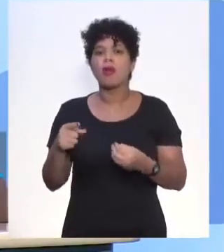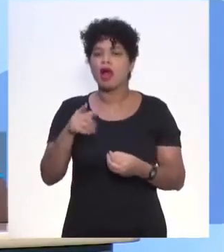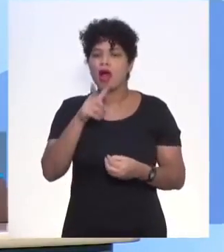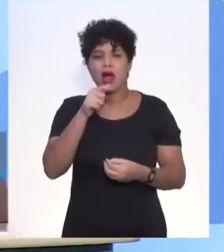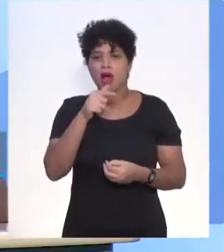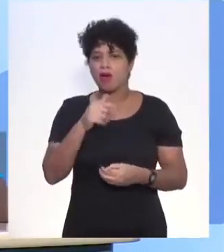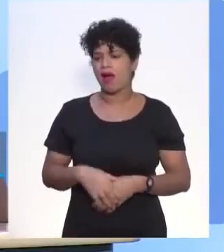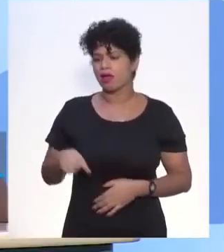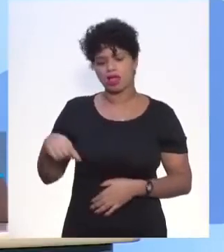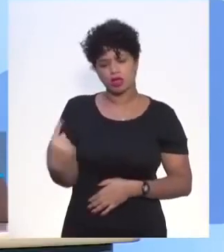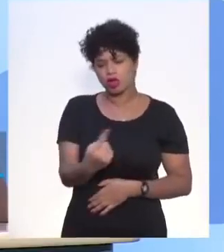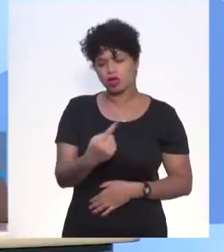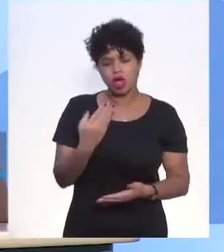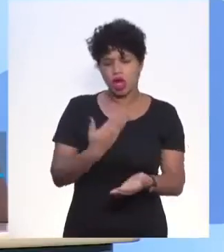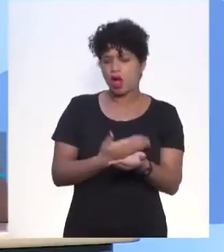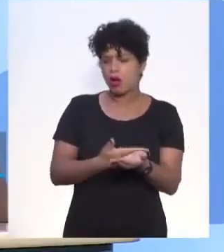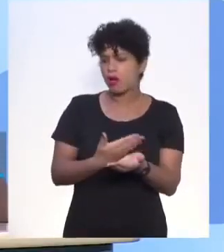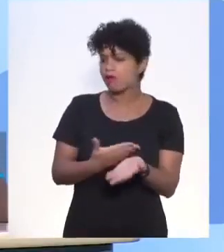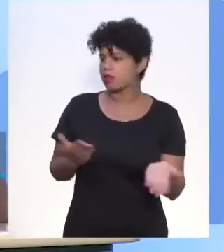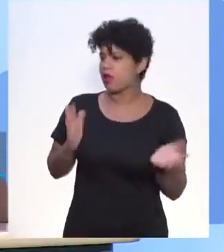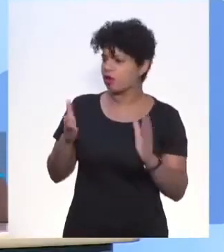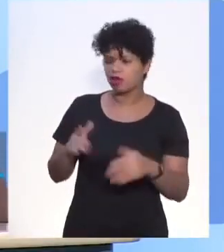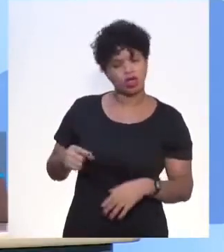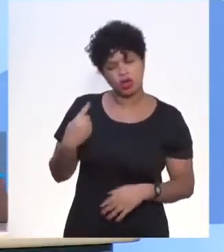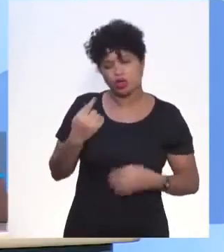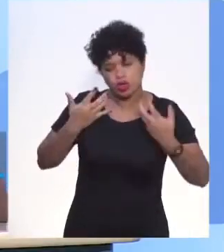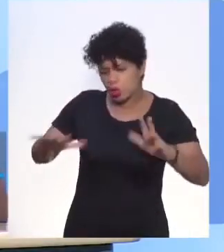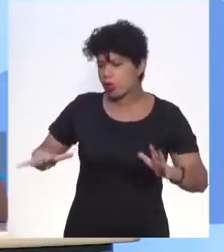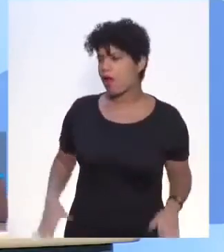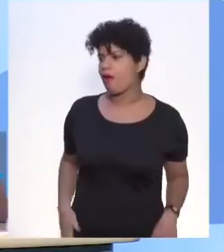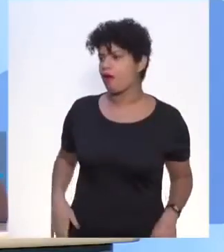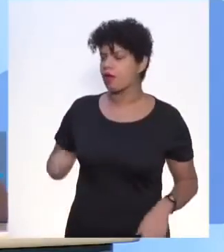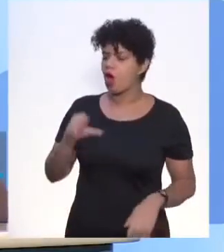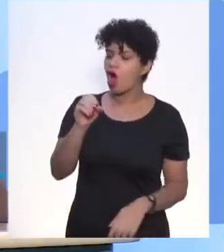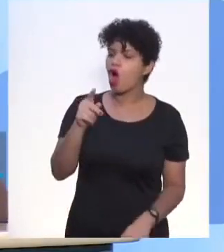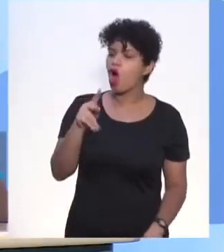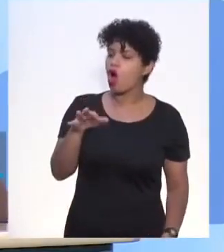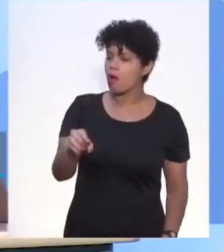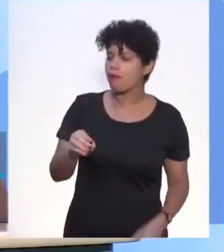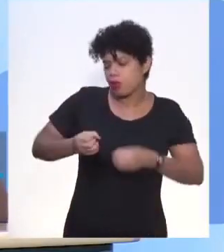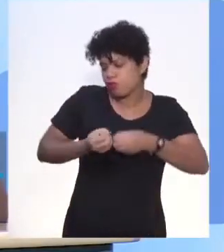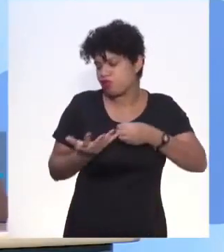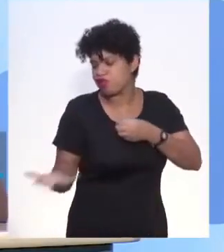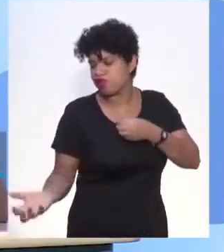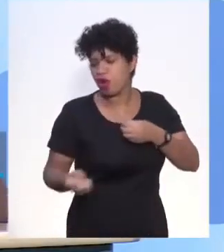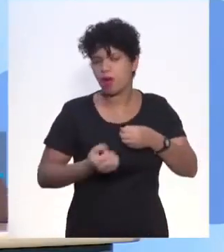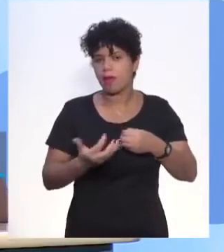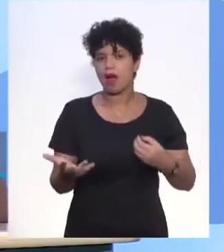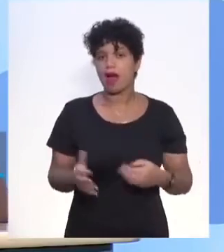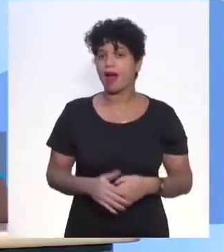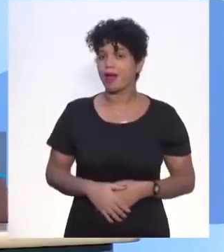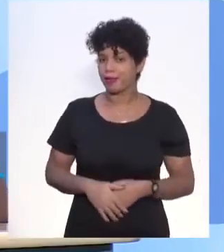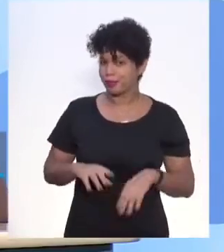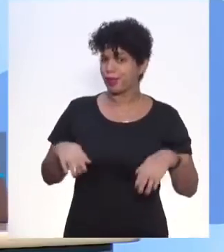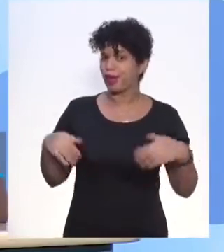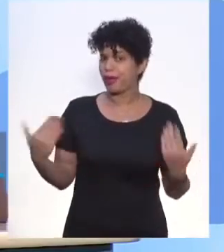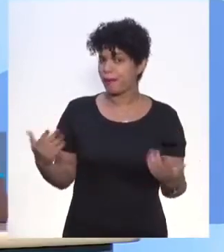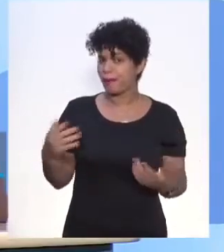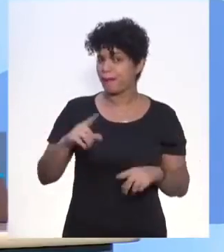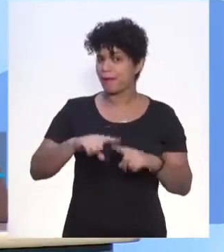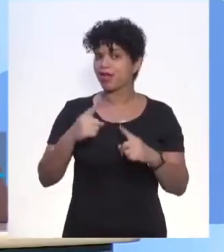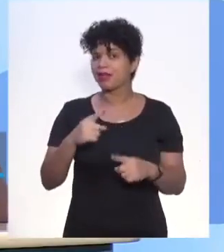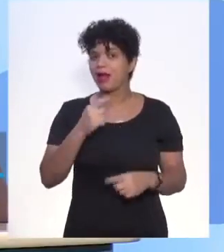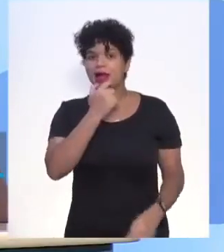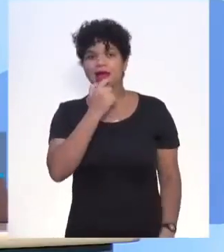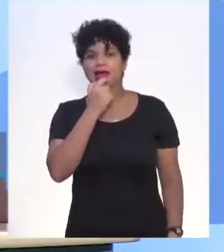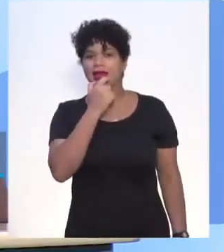nossa população está viciada nisso, a gente não quer mais. E aí, alegando, né, destruição do patrimônio britânico, a